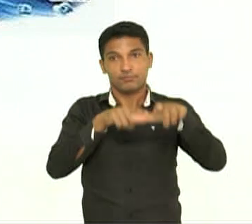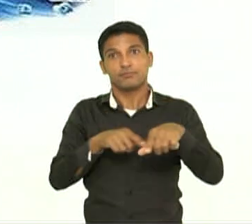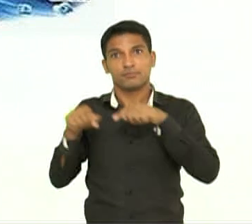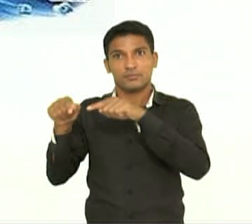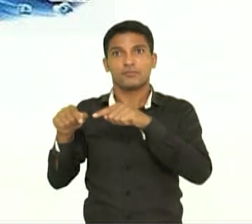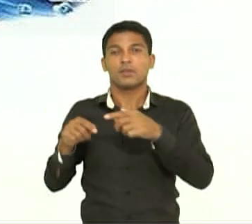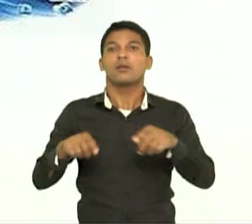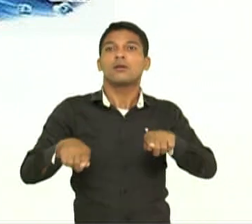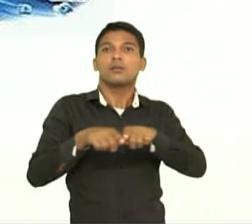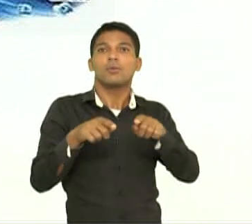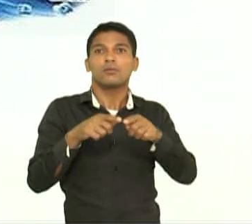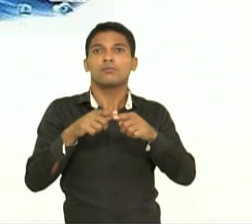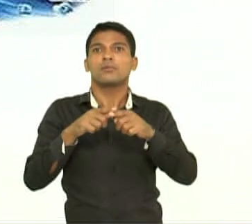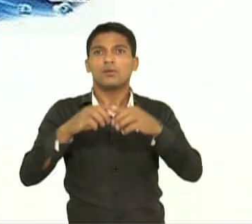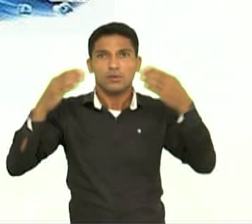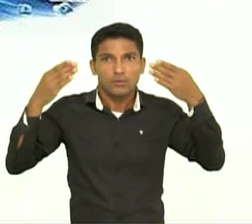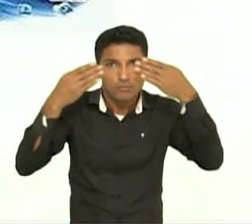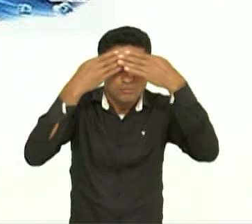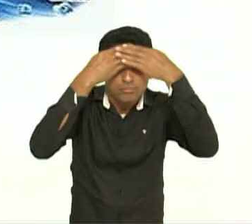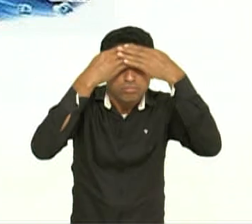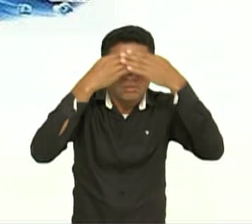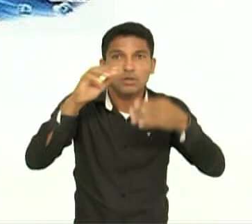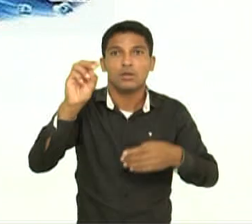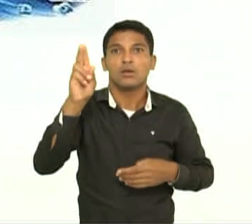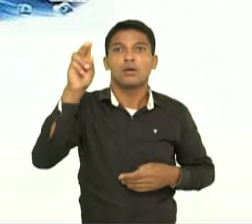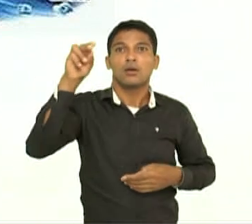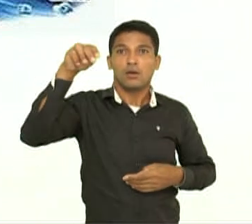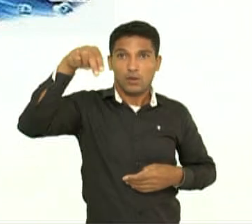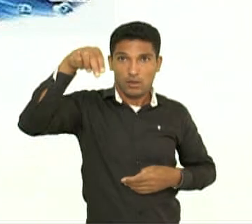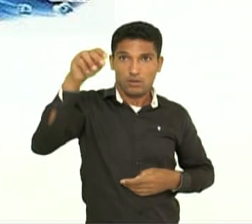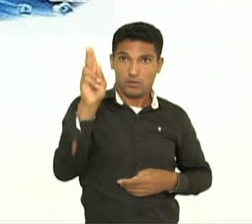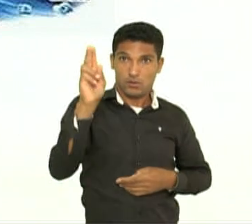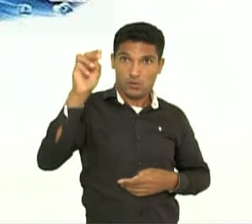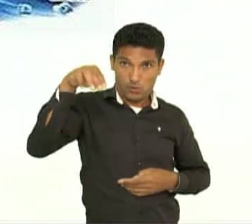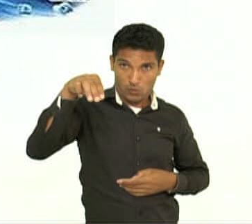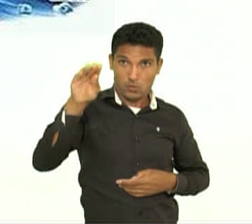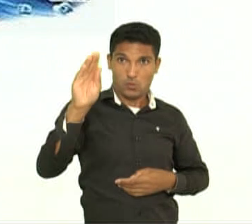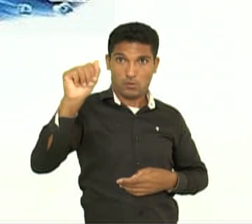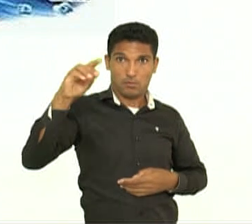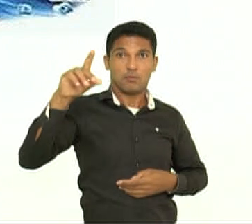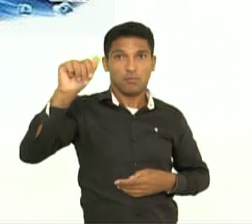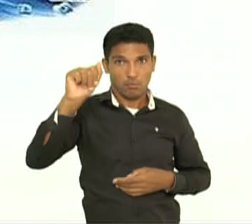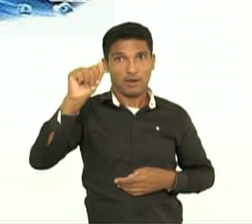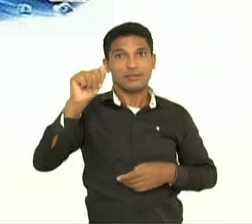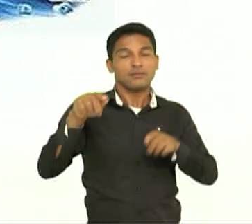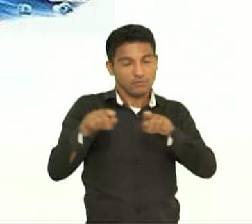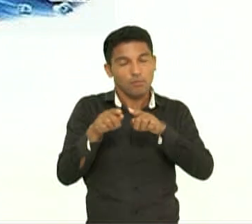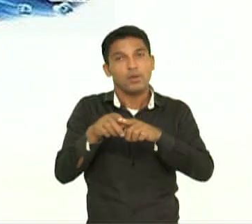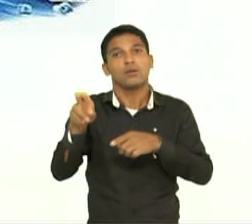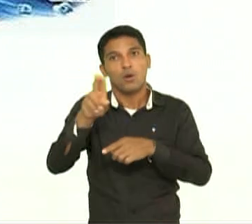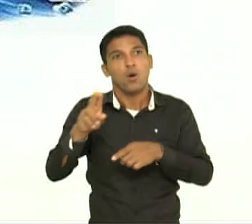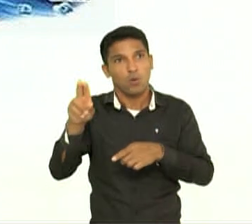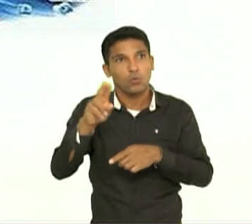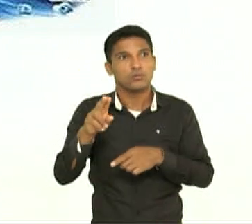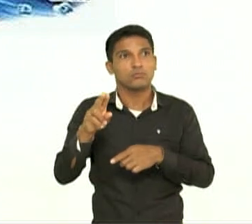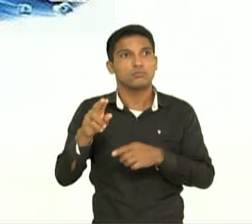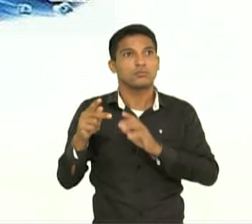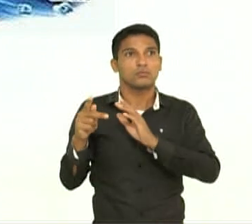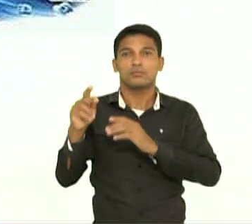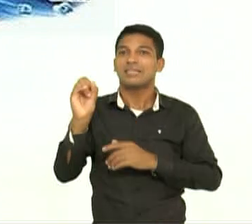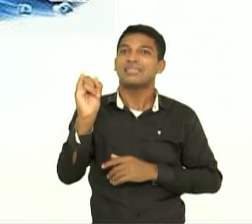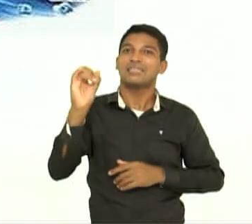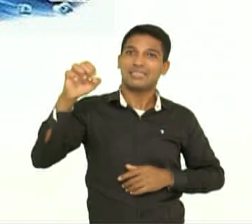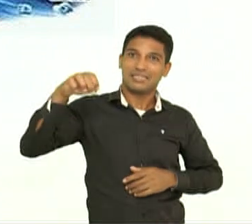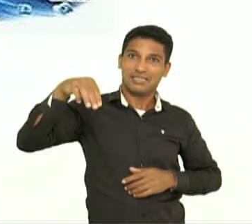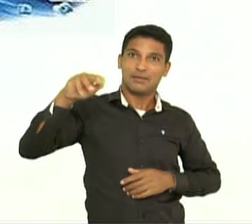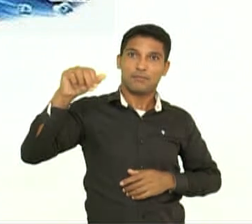já conseguiu aderir do Candomblé. Então, a Umbanda é mais sincrética, enquanto o Candomblé, vou usar uma palavra aqui, purista, ou